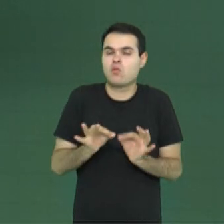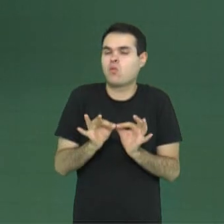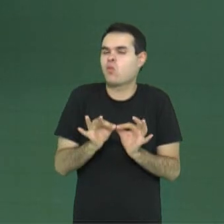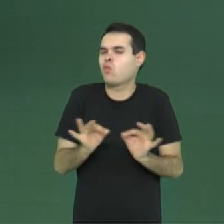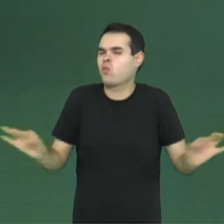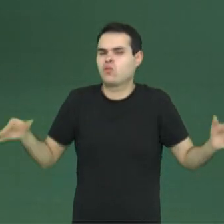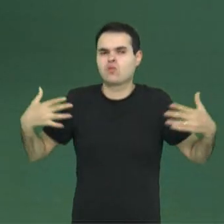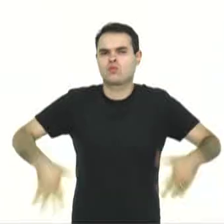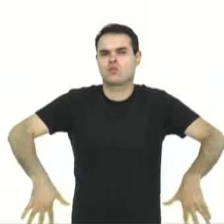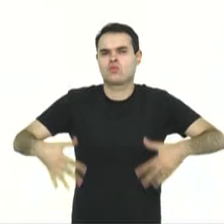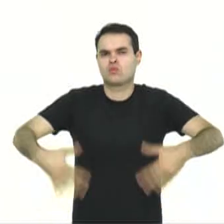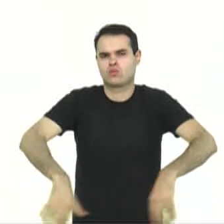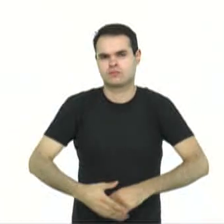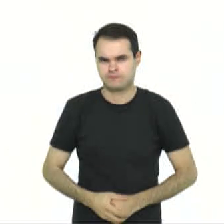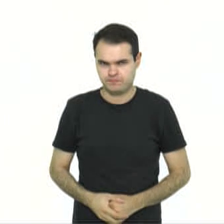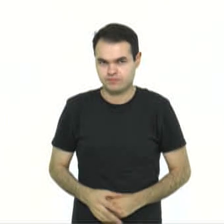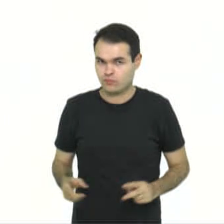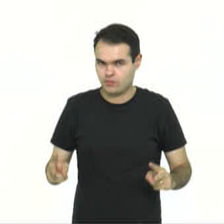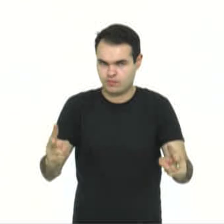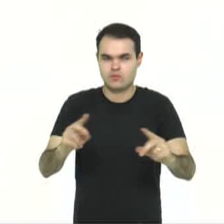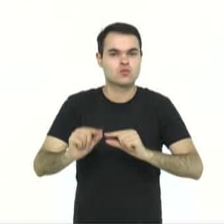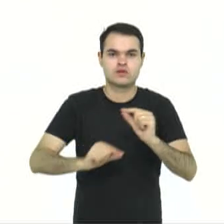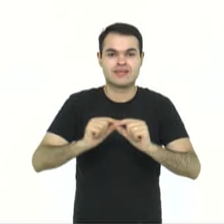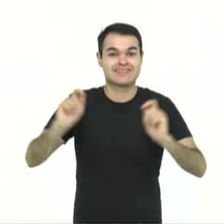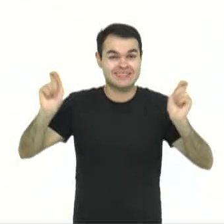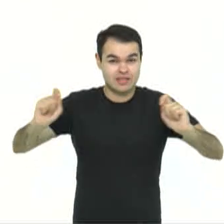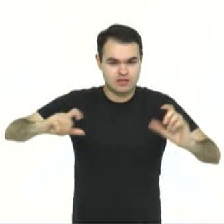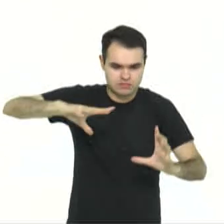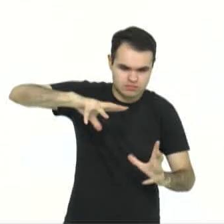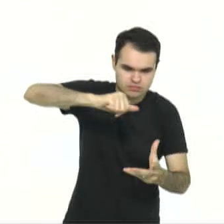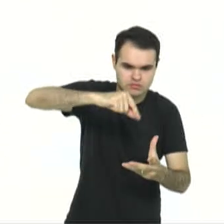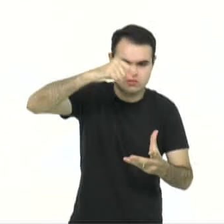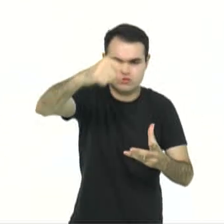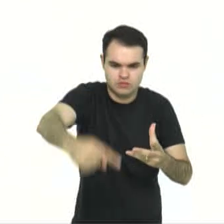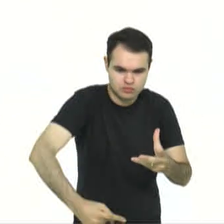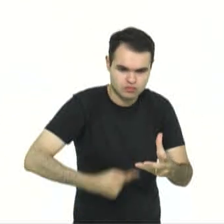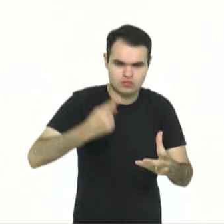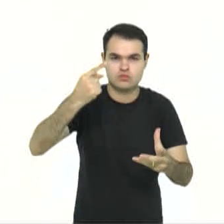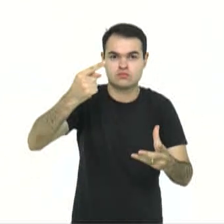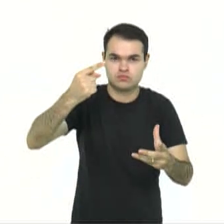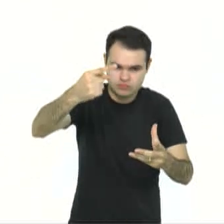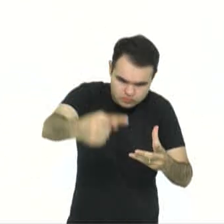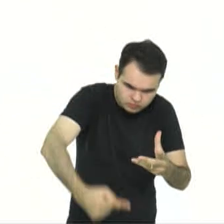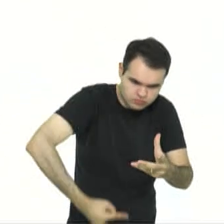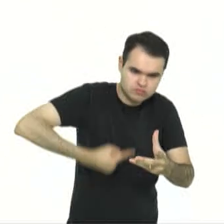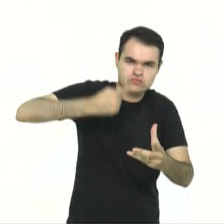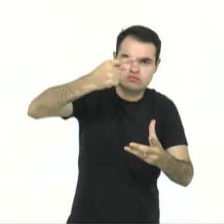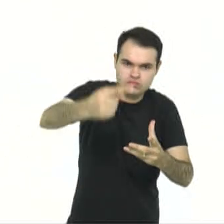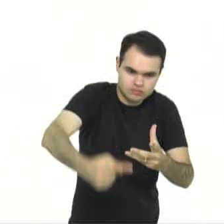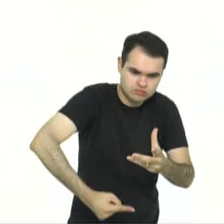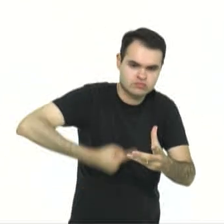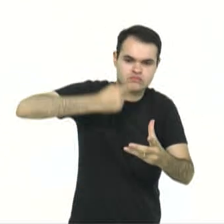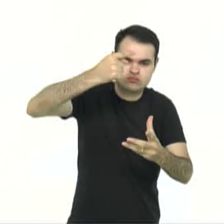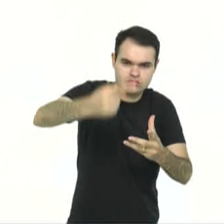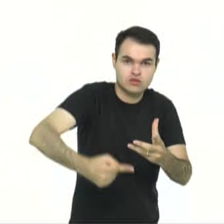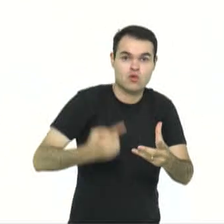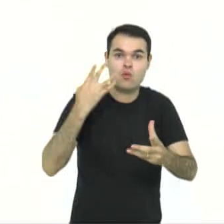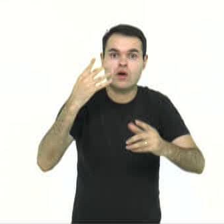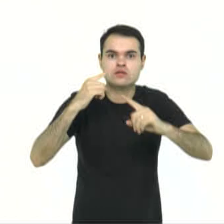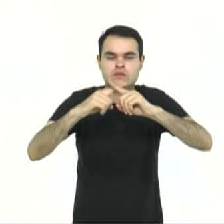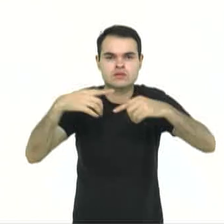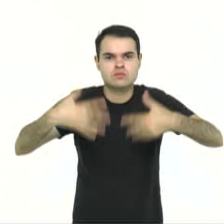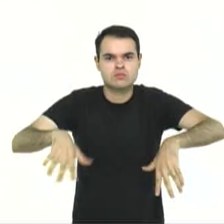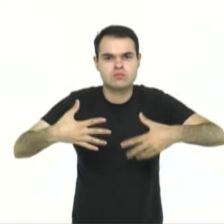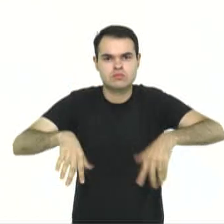aqui? O suficiente para dar a volta ao mundo 4 vezes. As veias e as artérias são vias de mão única. Em cada